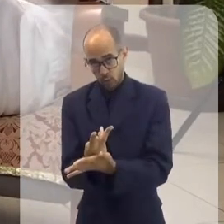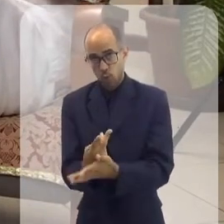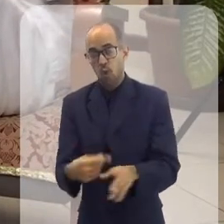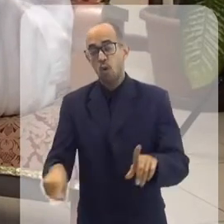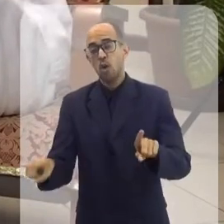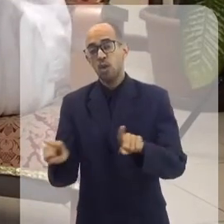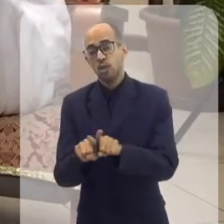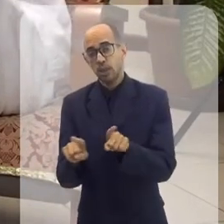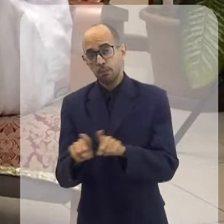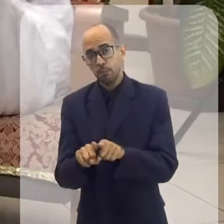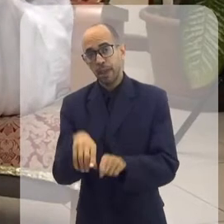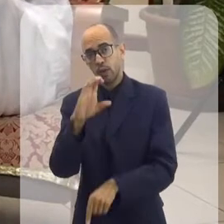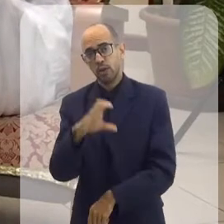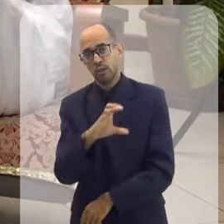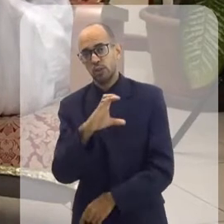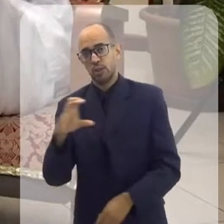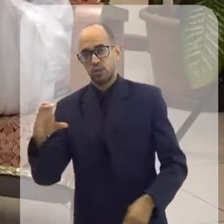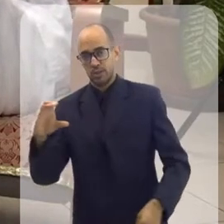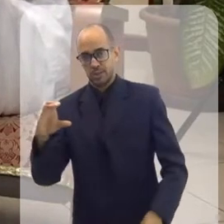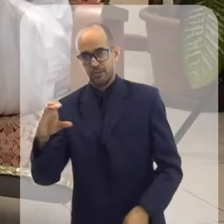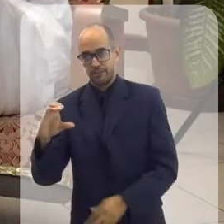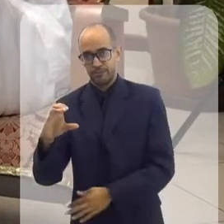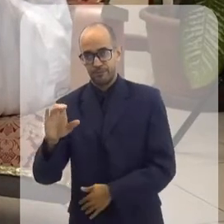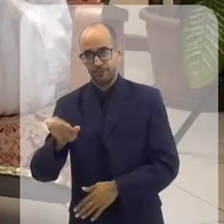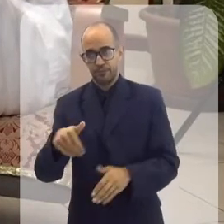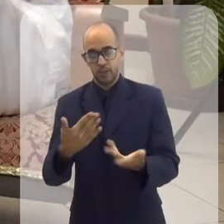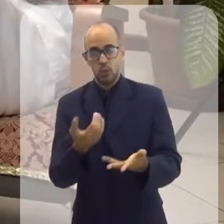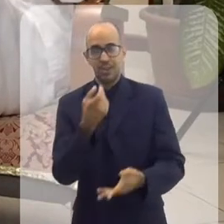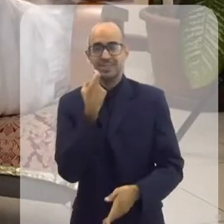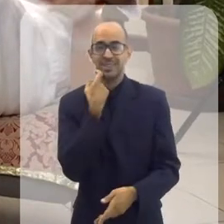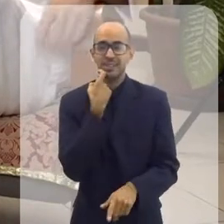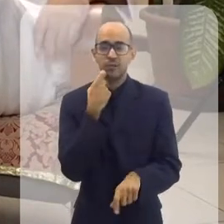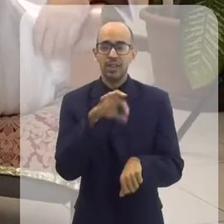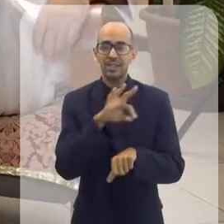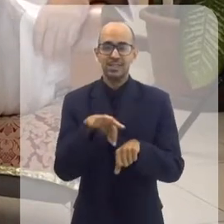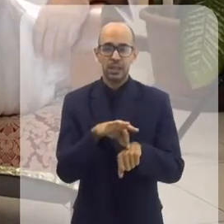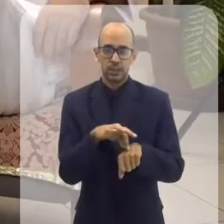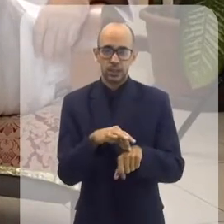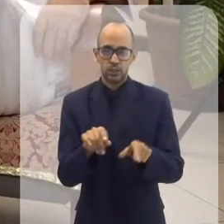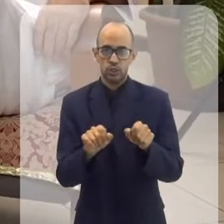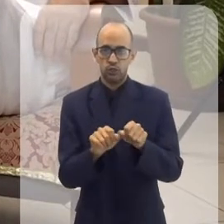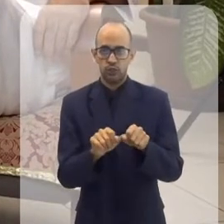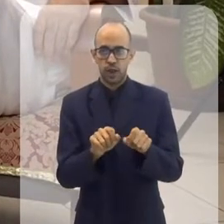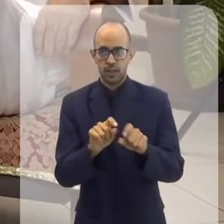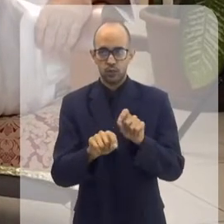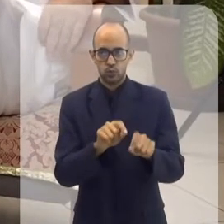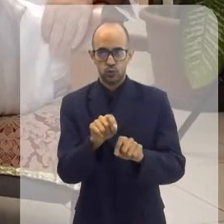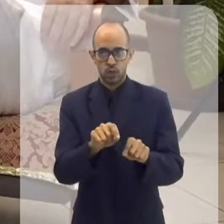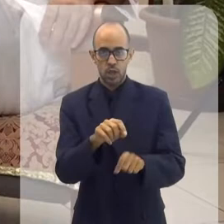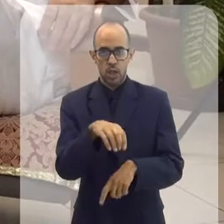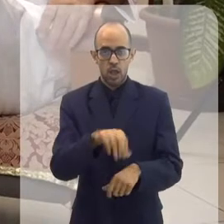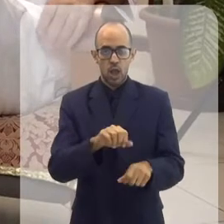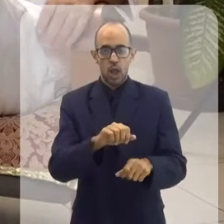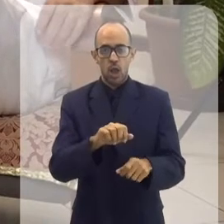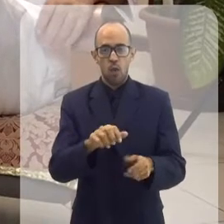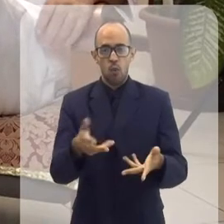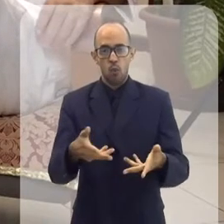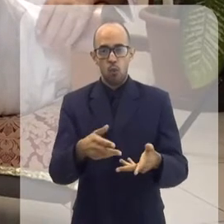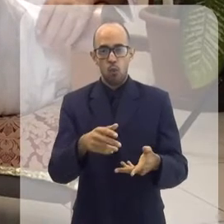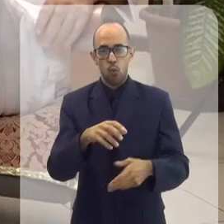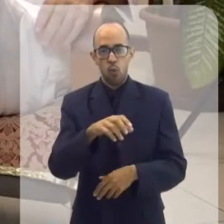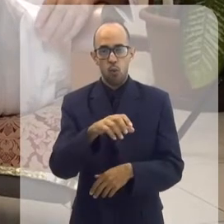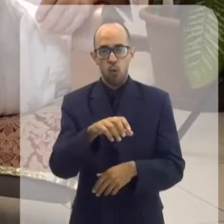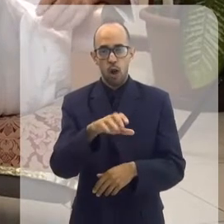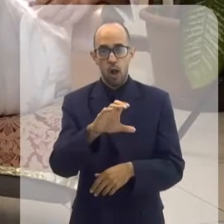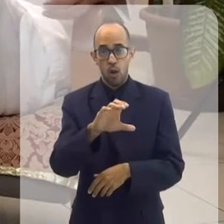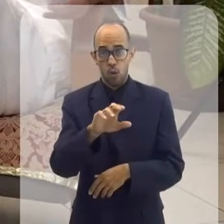aconteceu e também o Igreja Católica então na sexta-feira Santa nós realizamos um ritual chamado cura